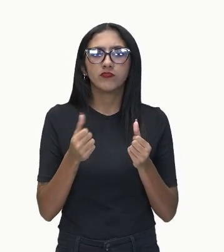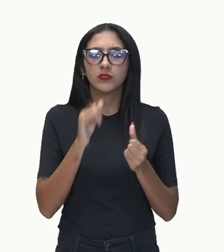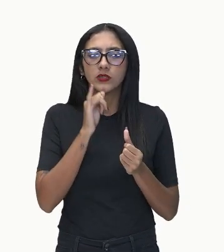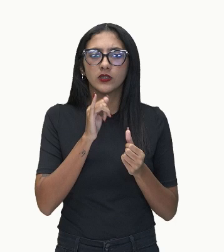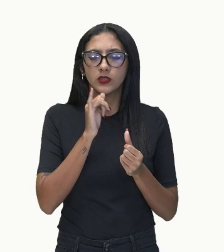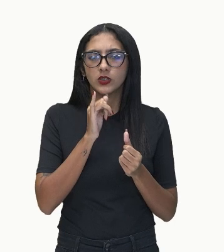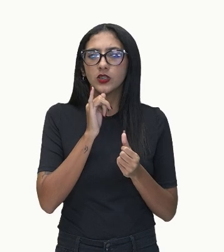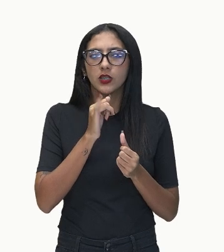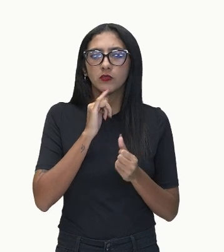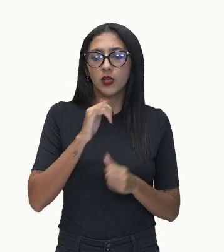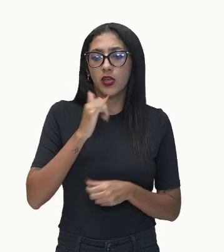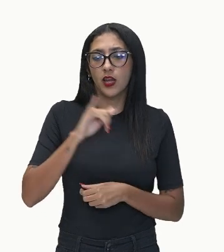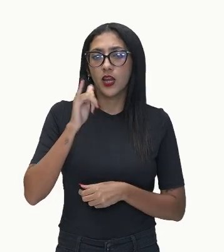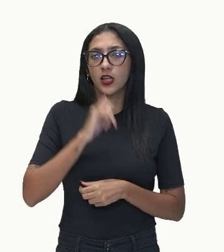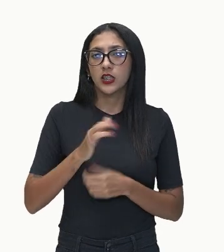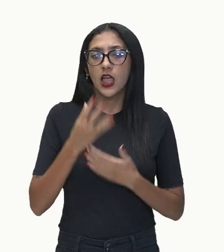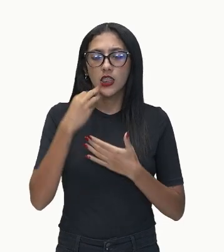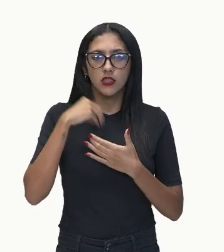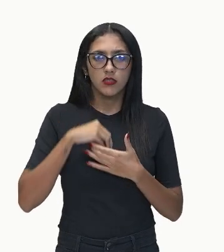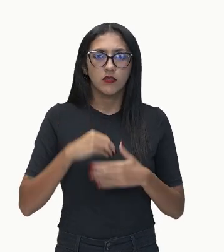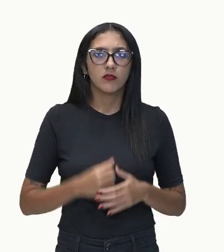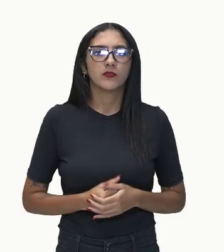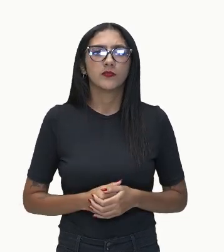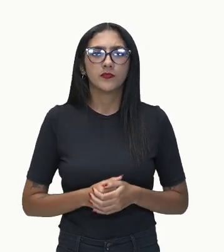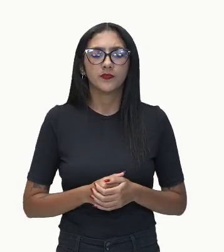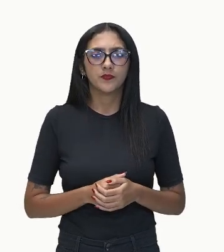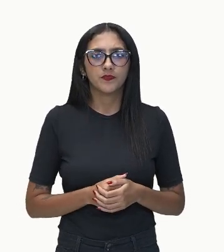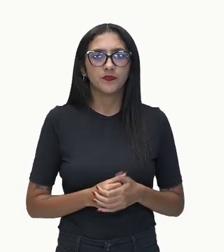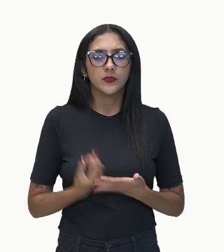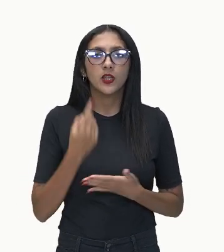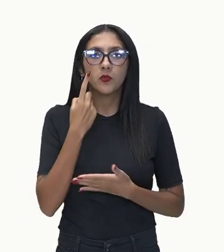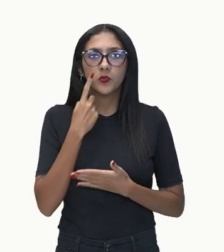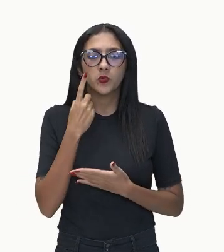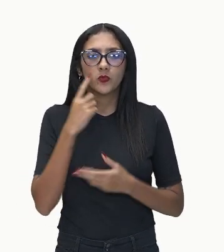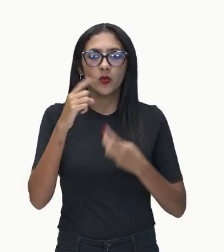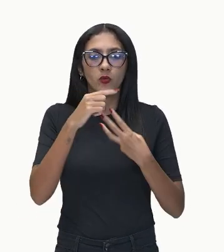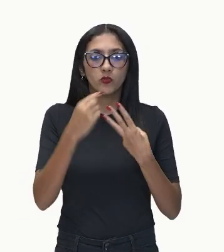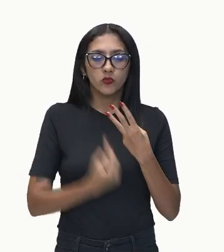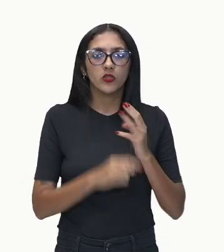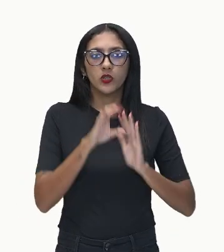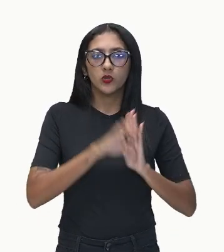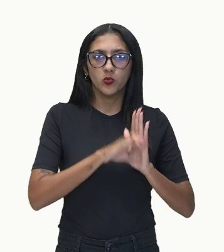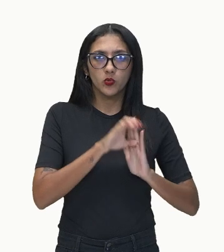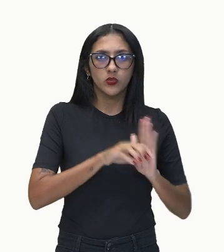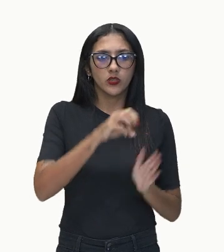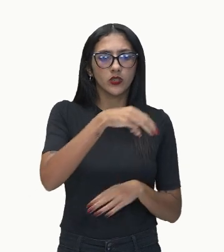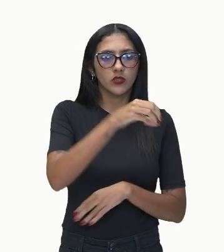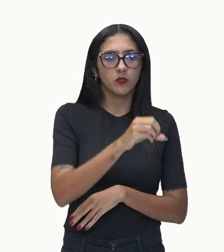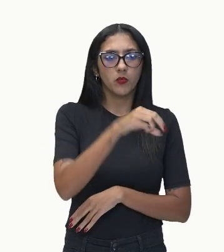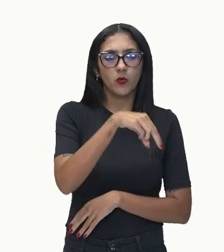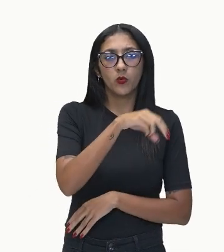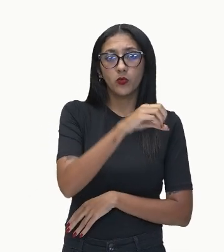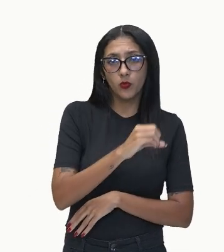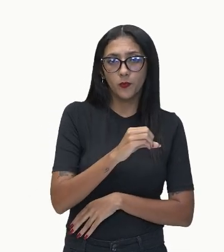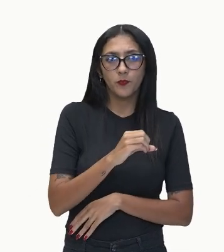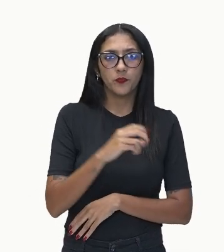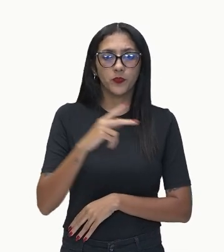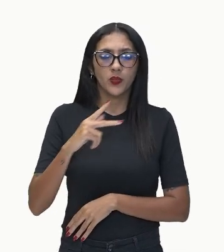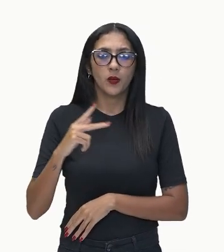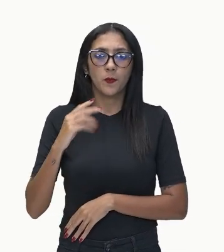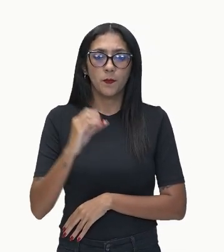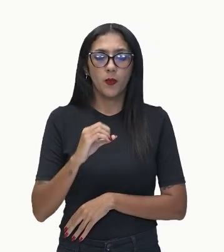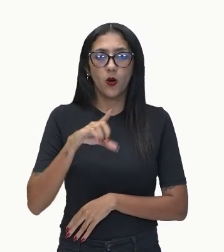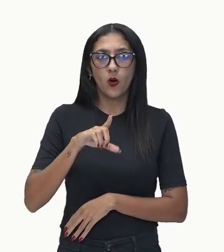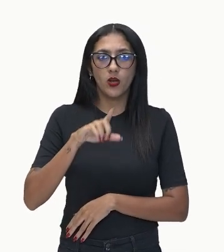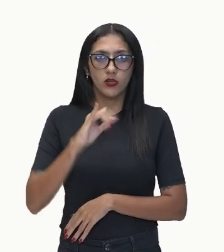atividades. Então, aí são os conceitos dos monossacarídeos, os conceitos dos polissacarídeos e